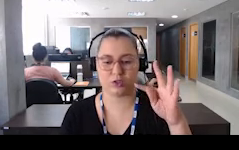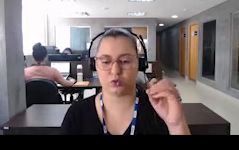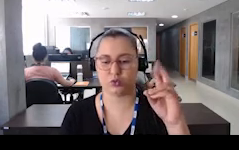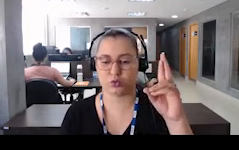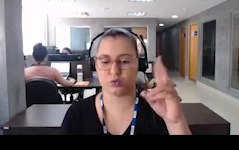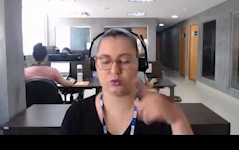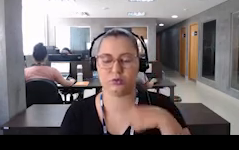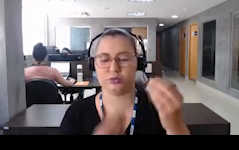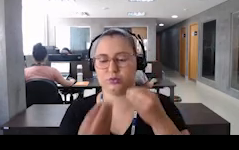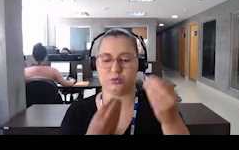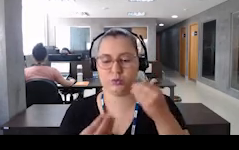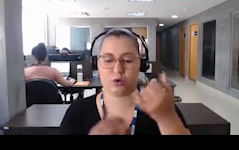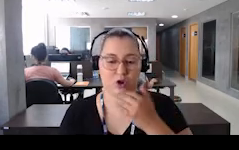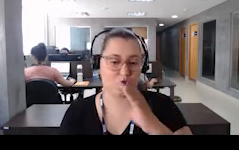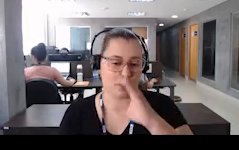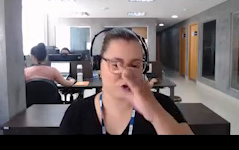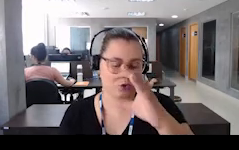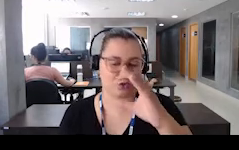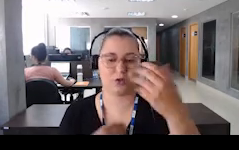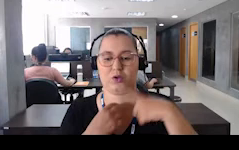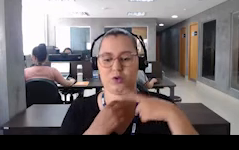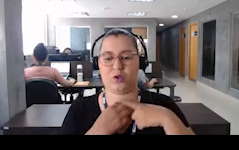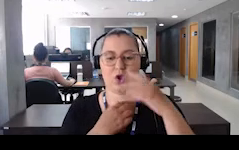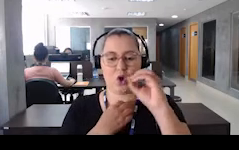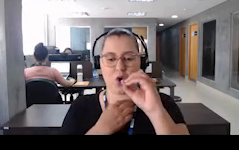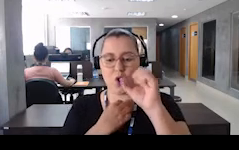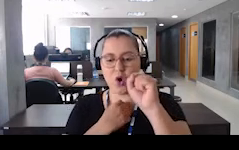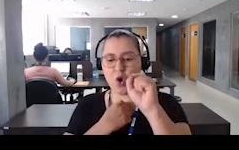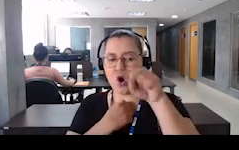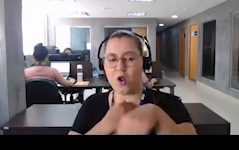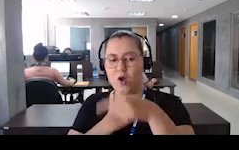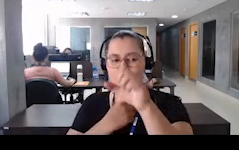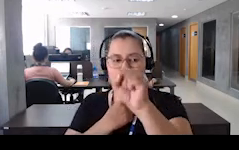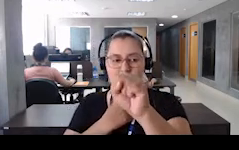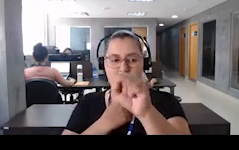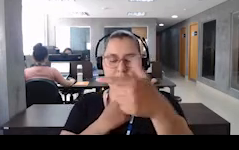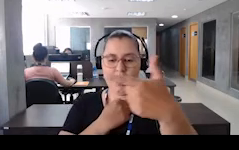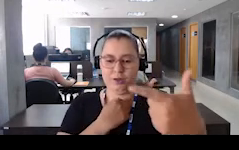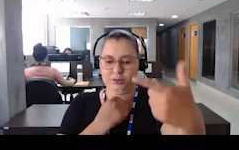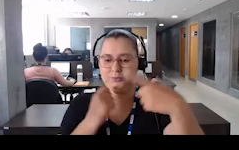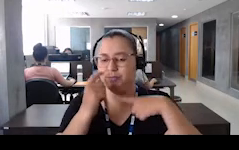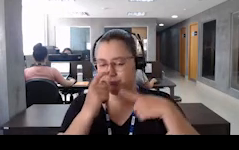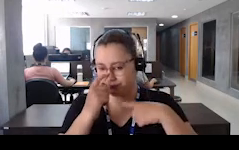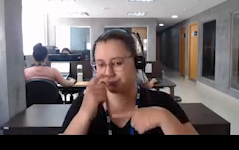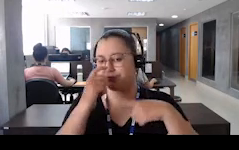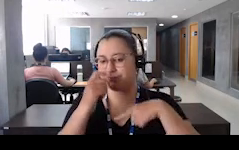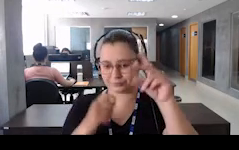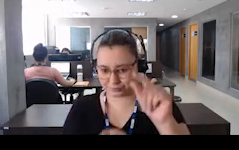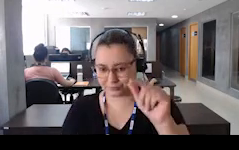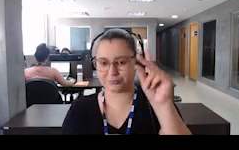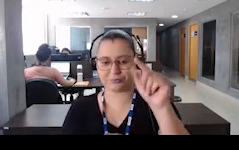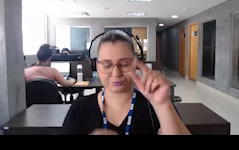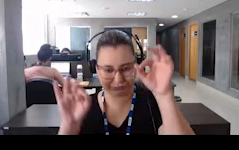contactor é de 20 amperes. Como a nossa corrente aqui deu quanto? Deu 8,82. Então, ele